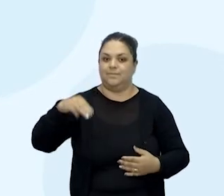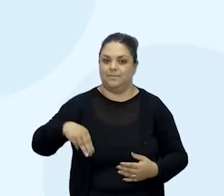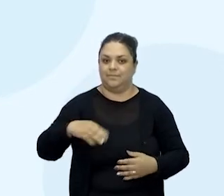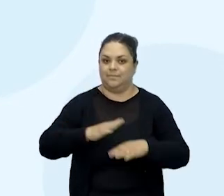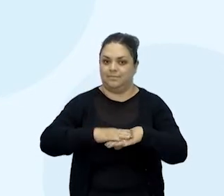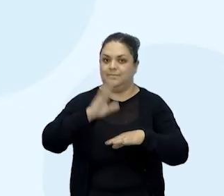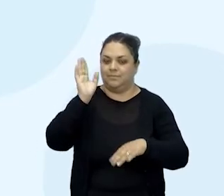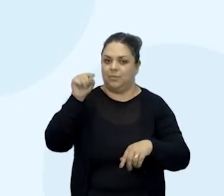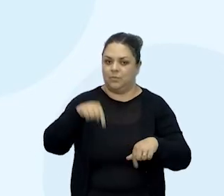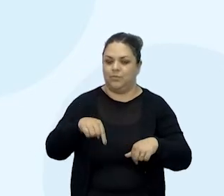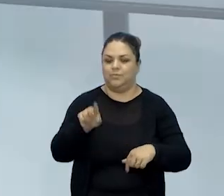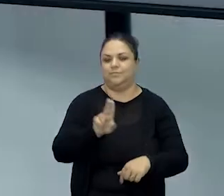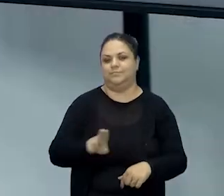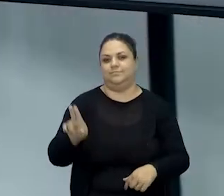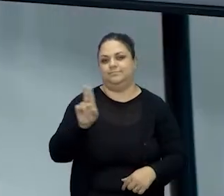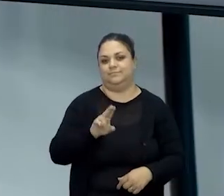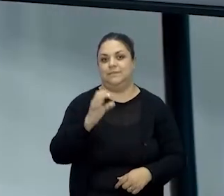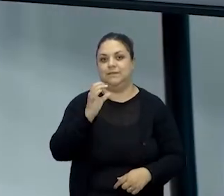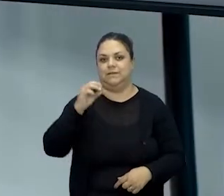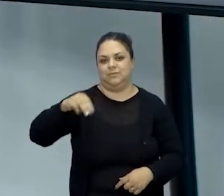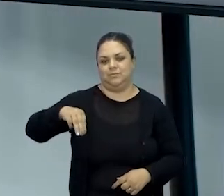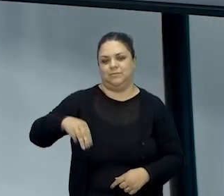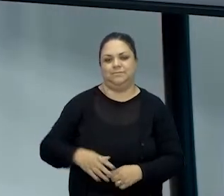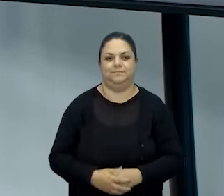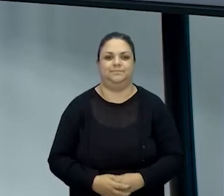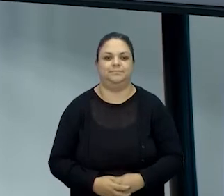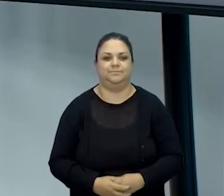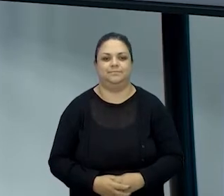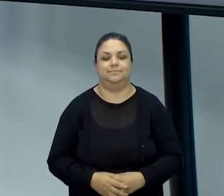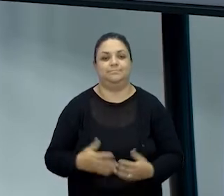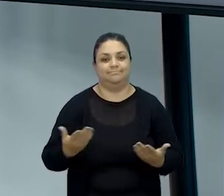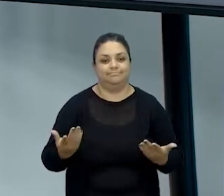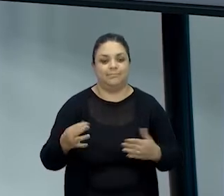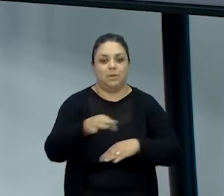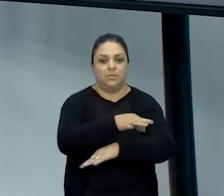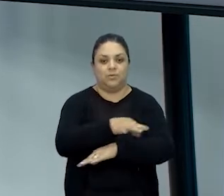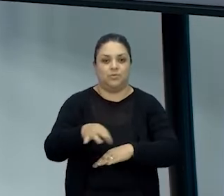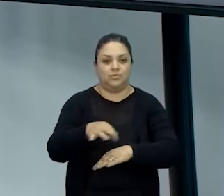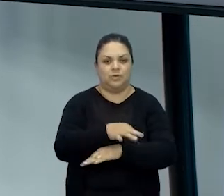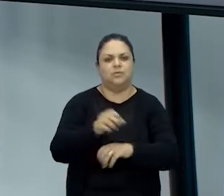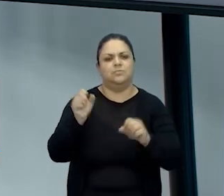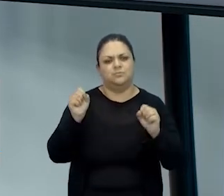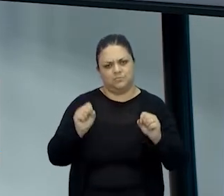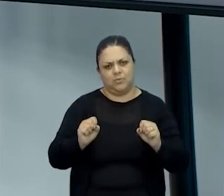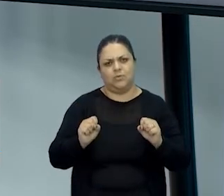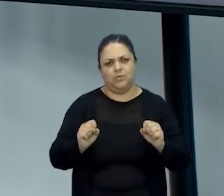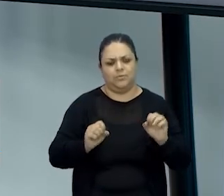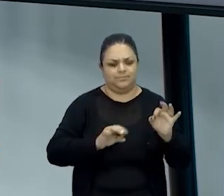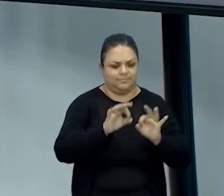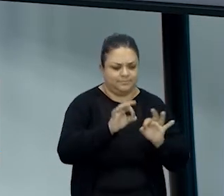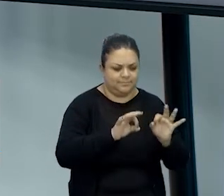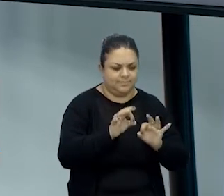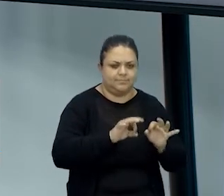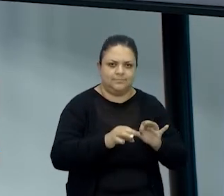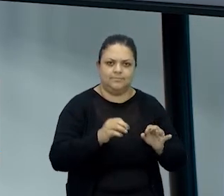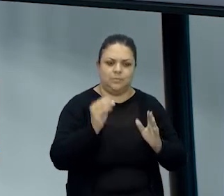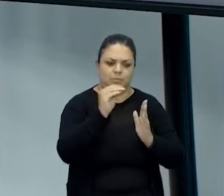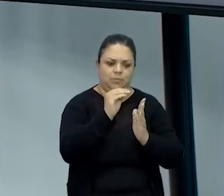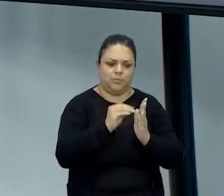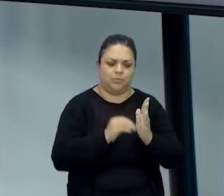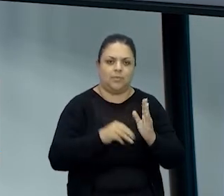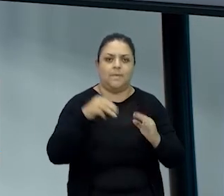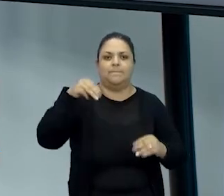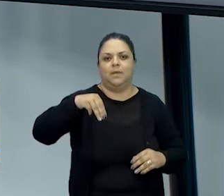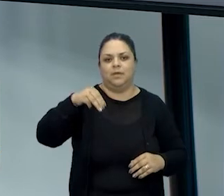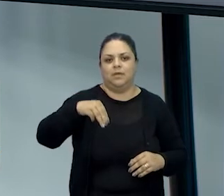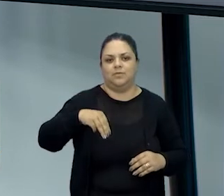Então, quando eu estou fazendo o projeto, eu posso até projetar em metros, tá? Mas seria interessante já